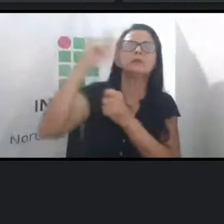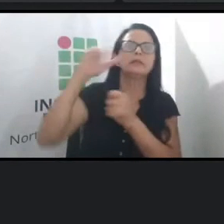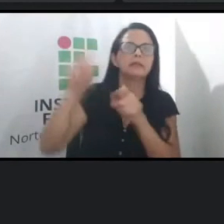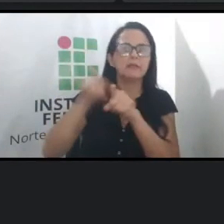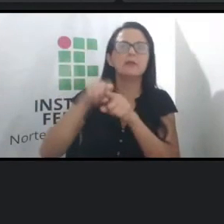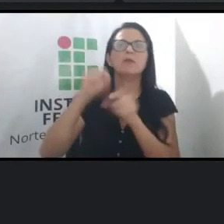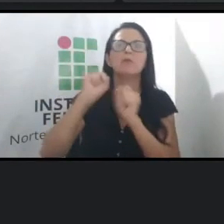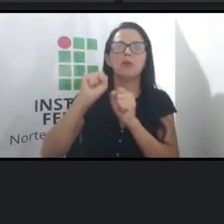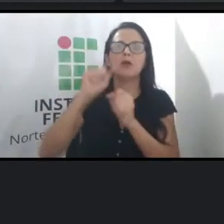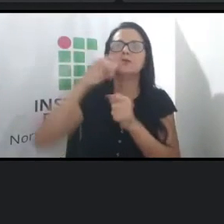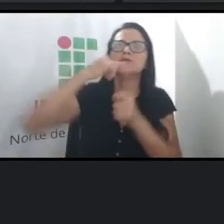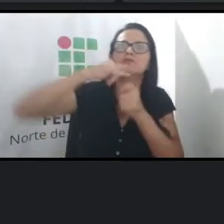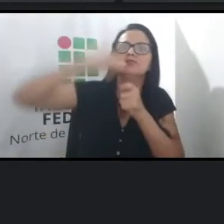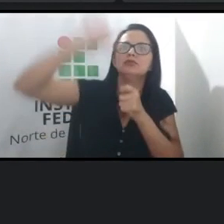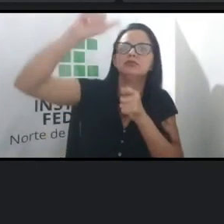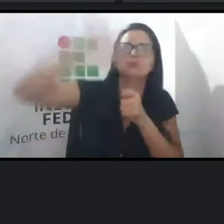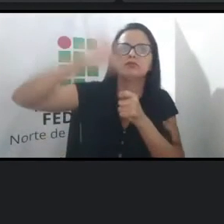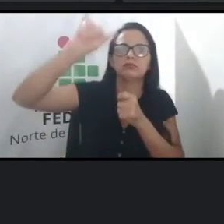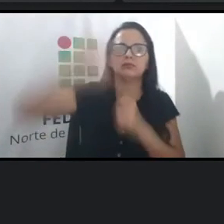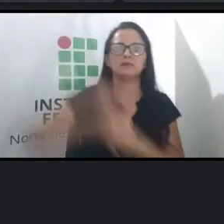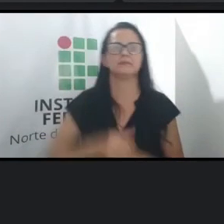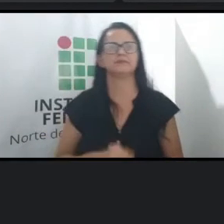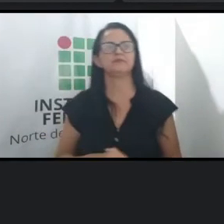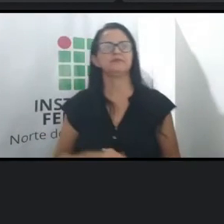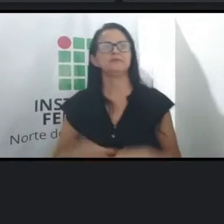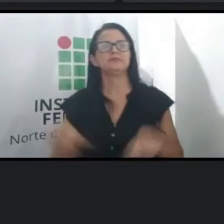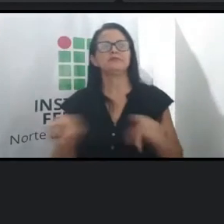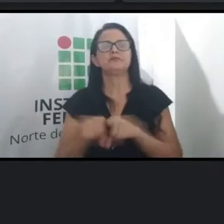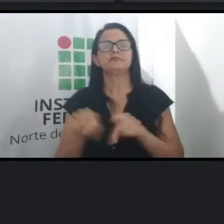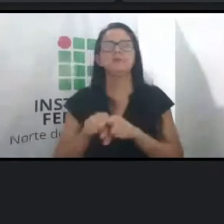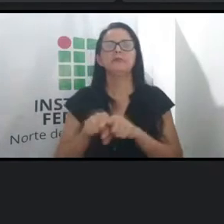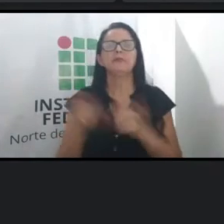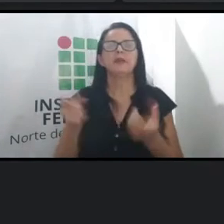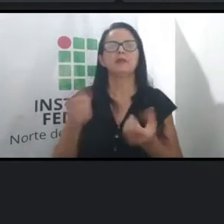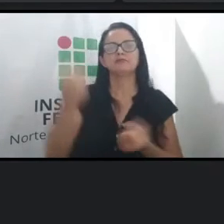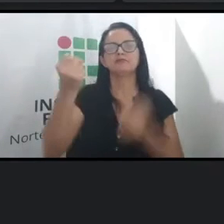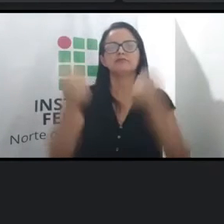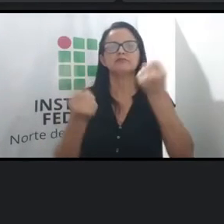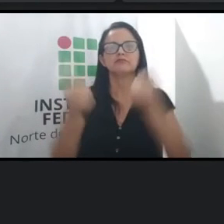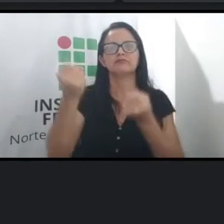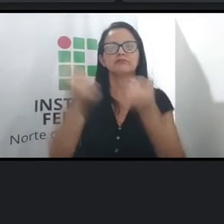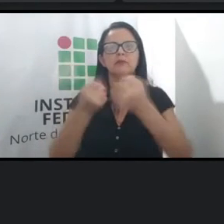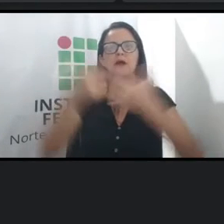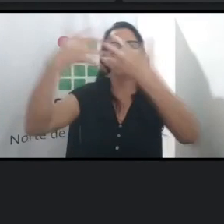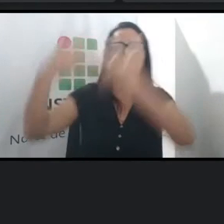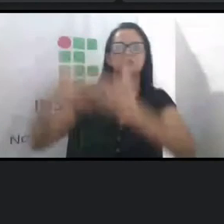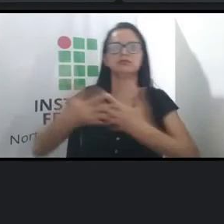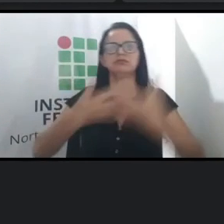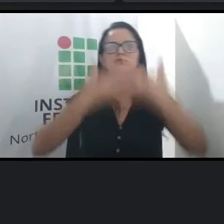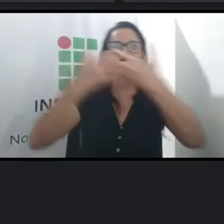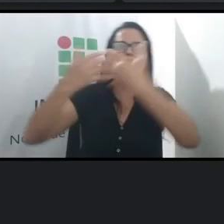pincelando a questão de trios elétricos, carros alegóricos e as alegorias de grande porte.